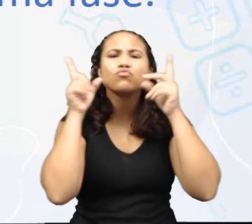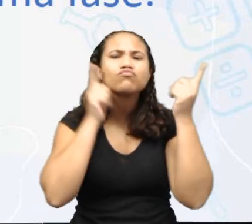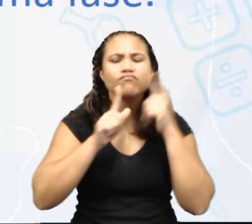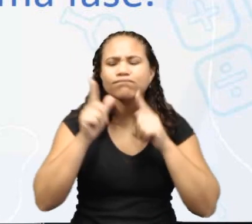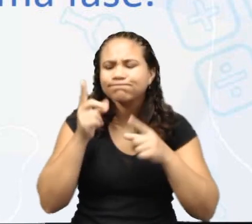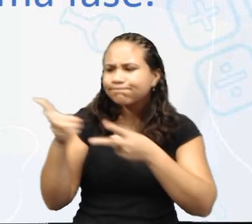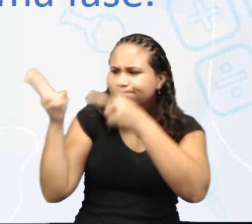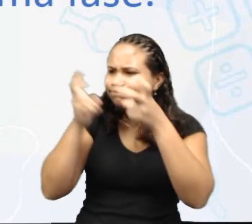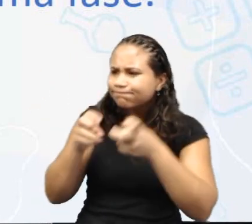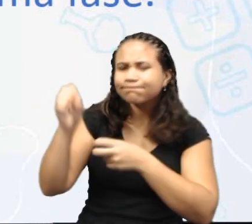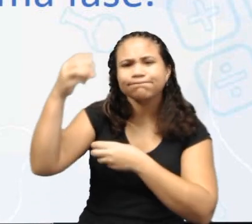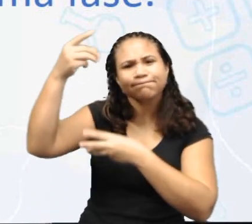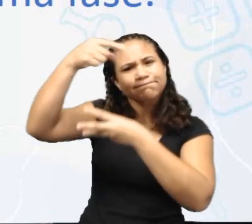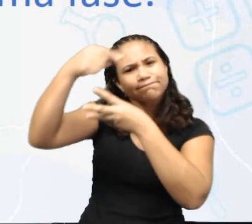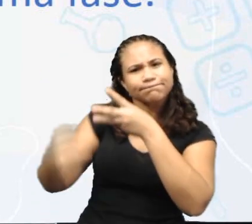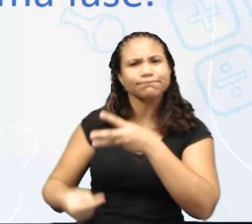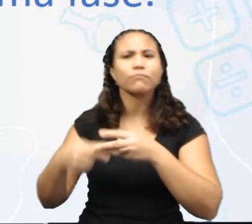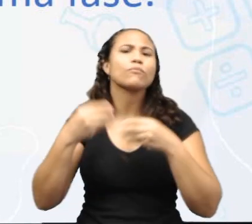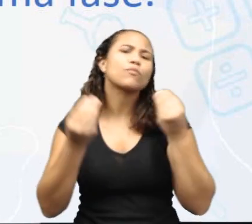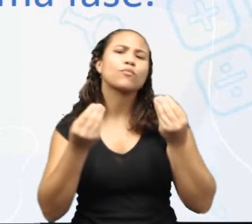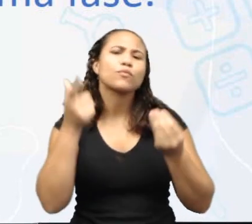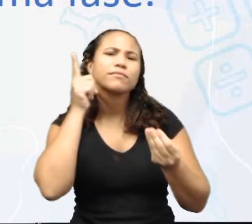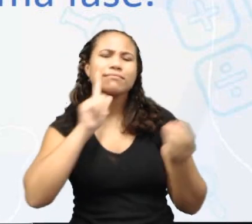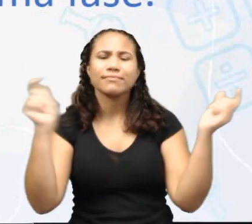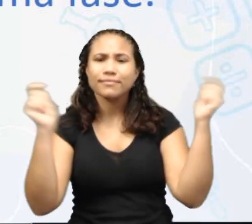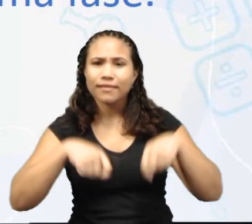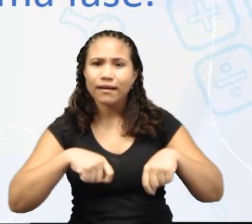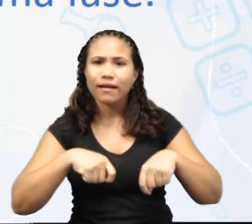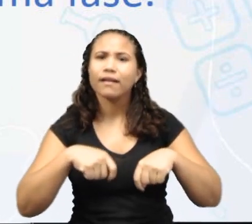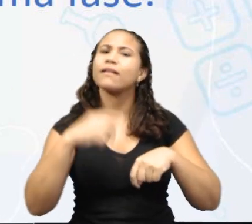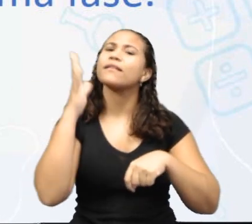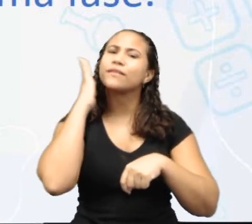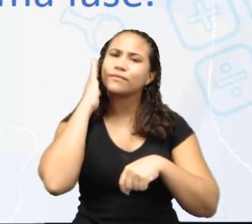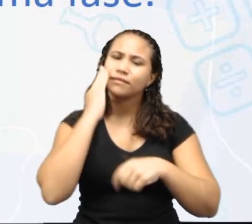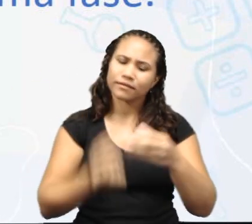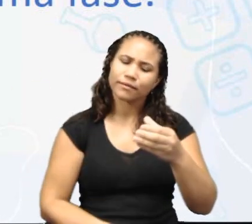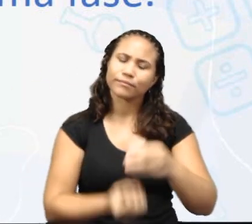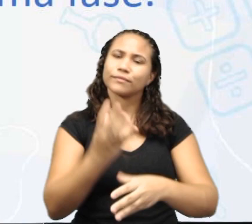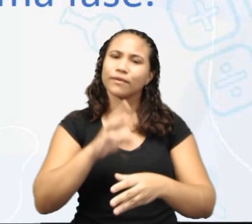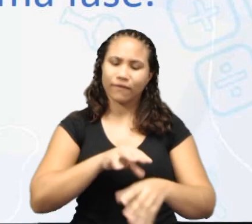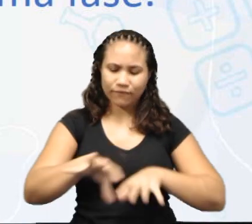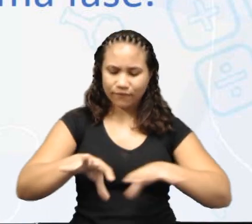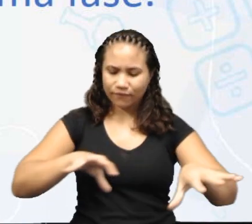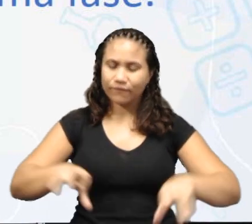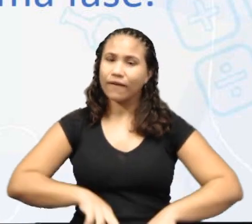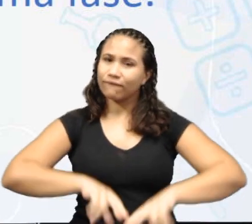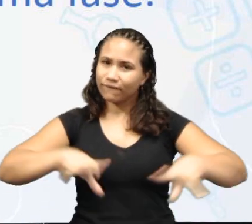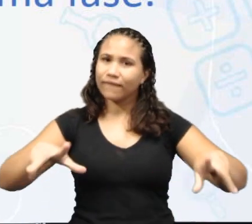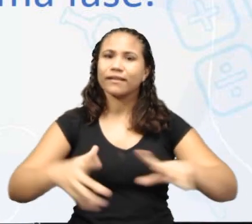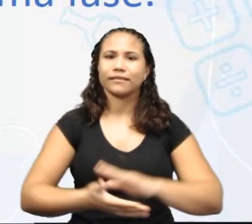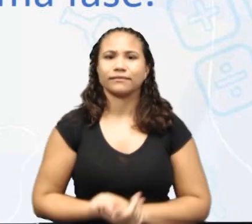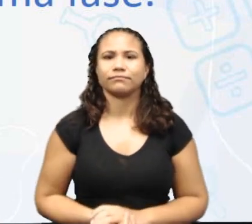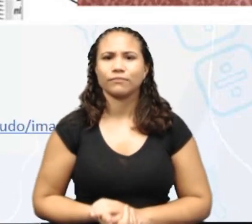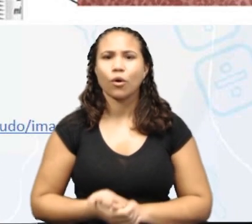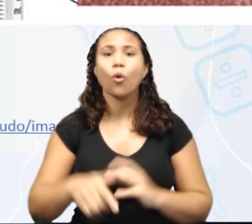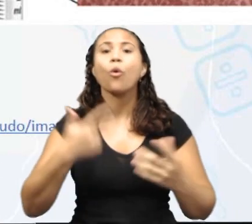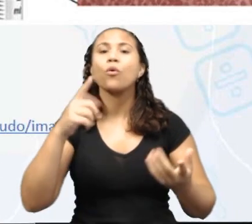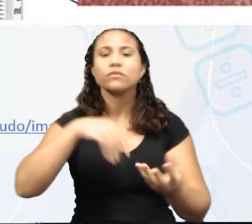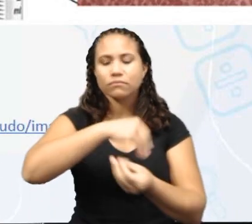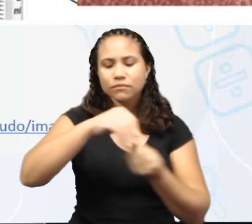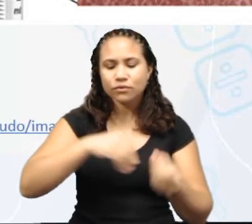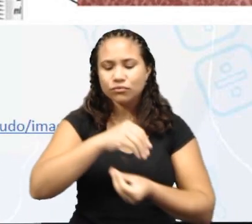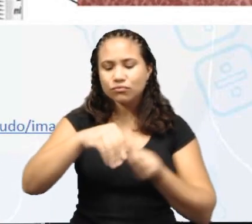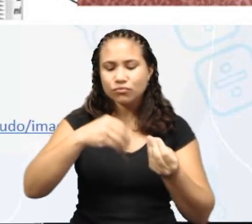a diferença entre essas partes, então eu sei que é uma mistura heterogênea. E vamos ver outras misturas